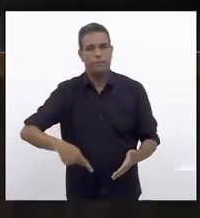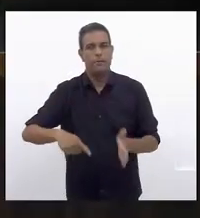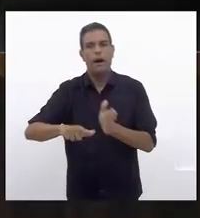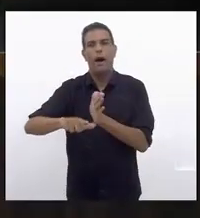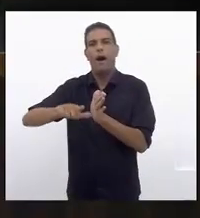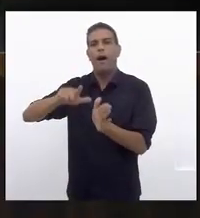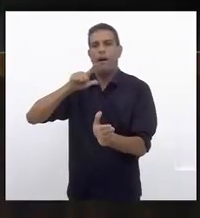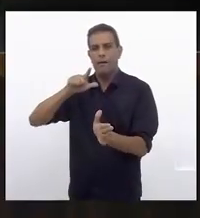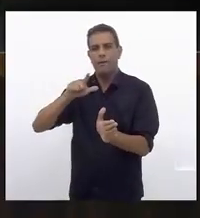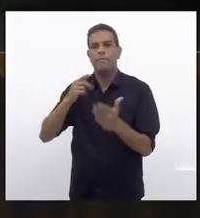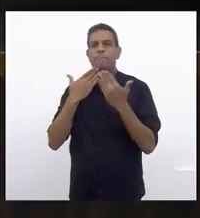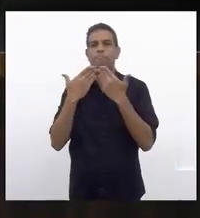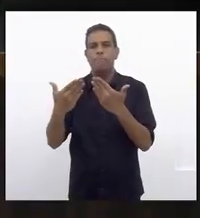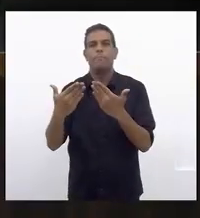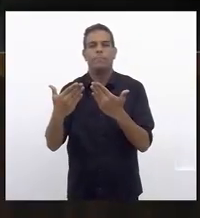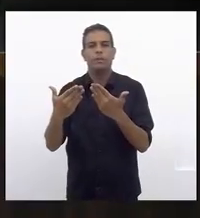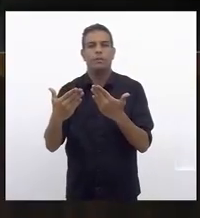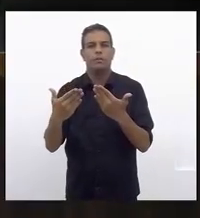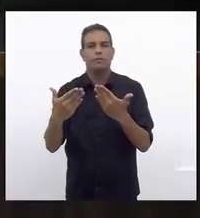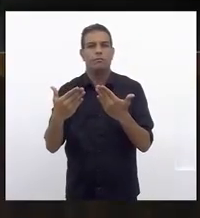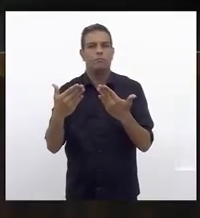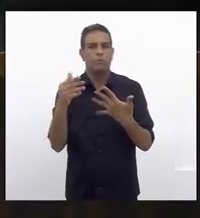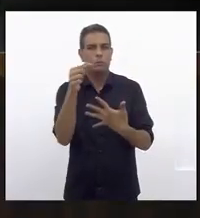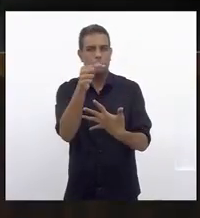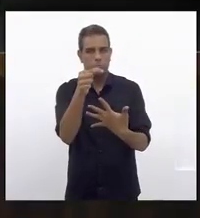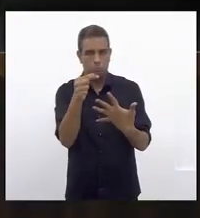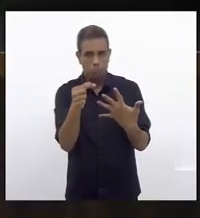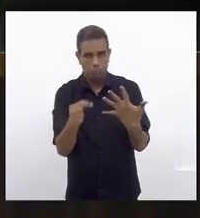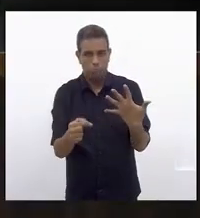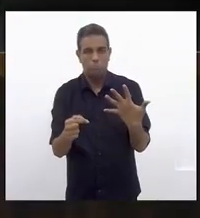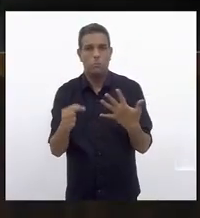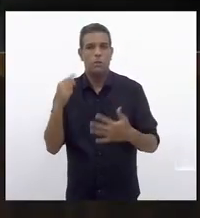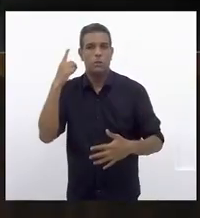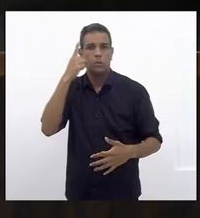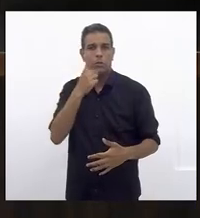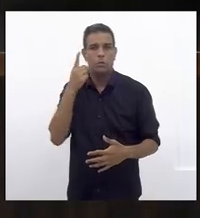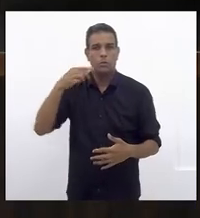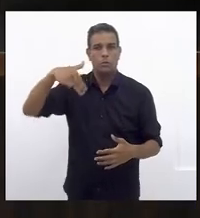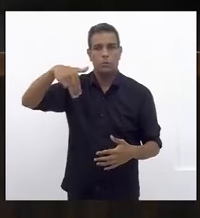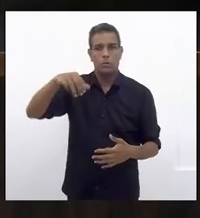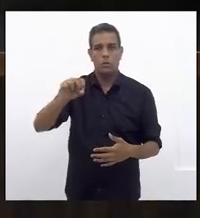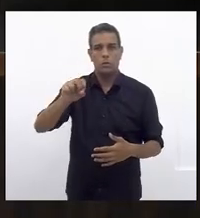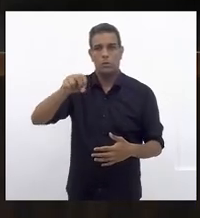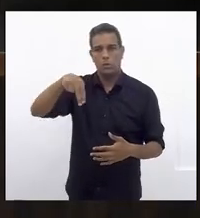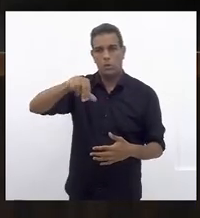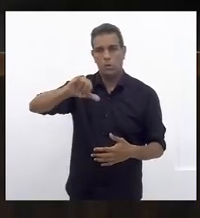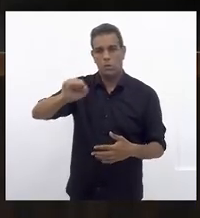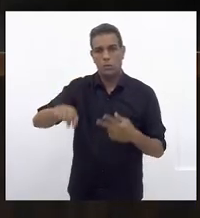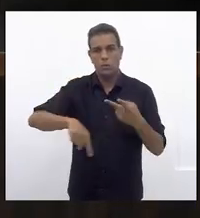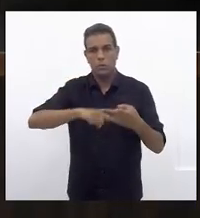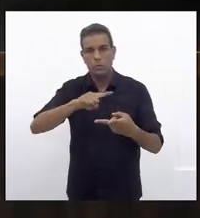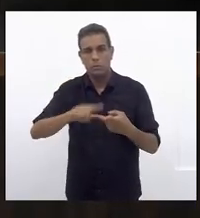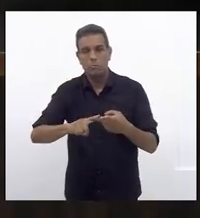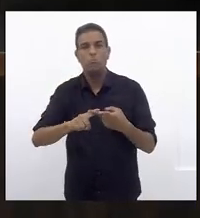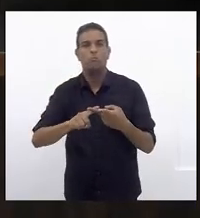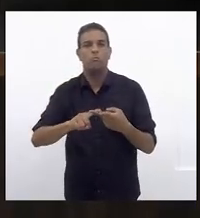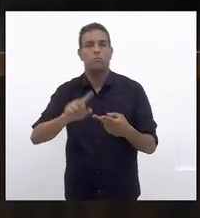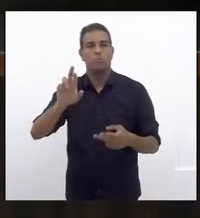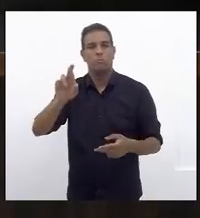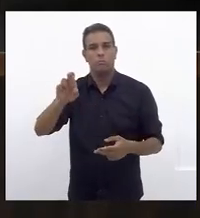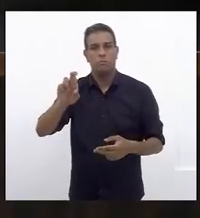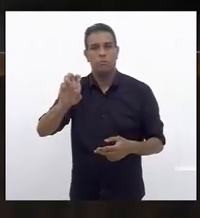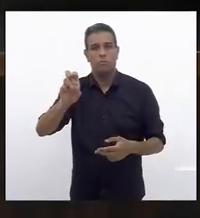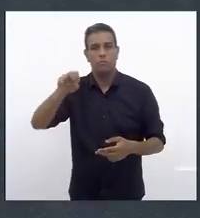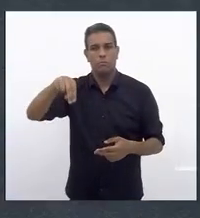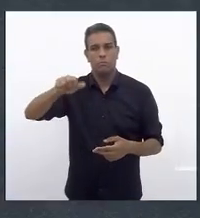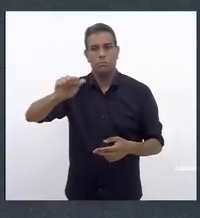porém, a declaração de voto tem deputada Mônica e deputada Renata, e em seguida deputado Carlos Mink. Presidente, eu